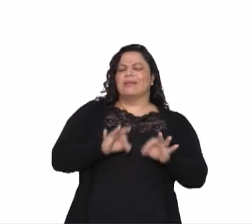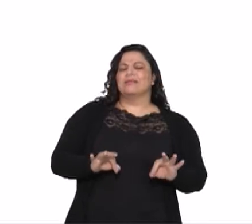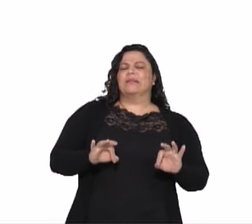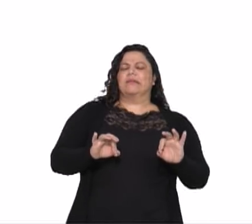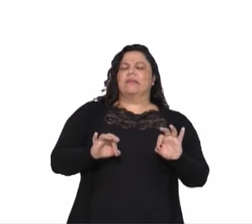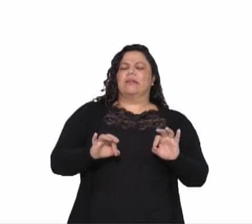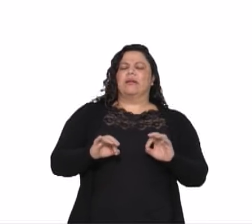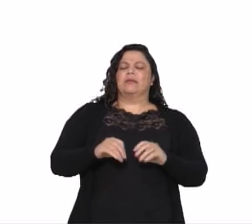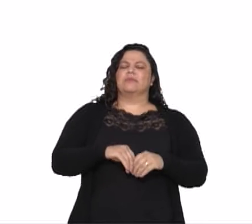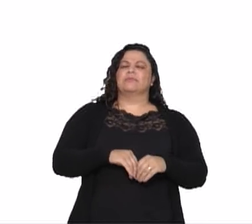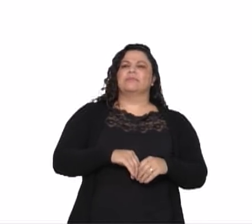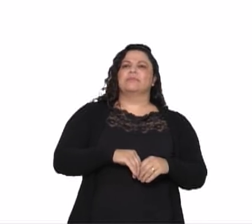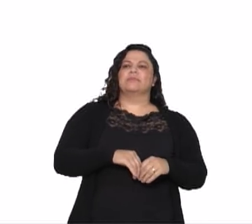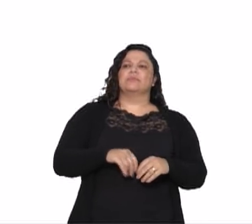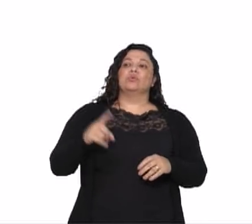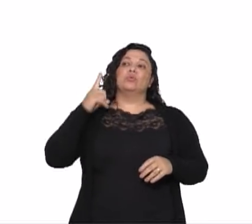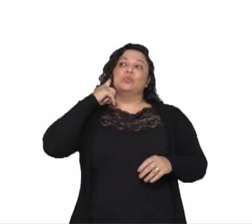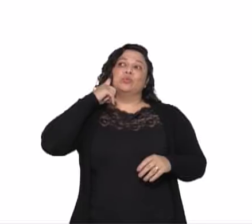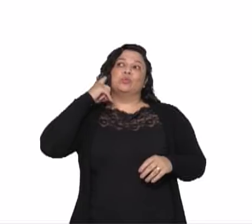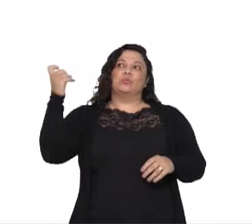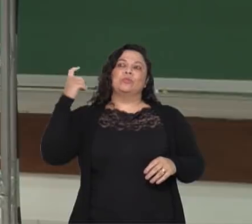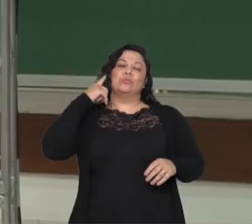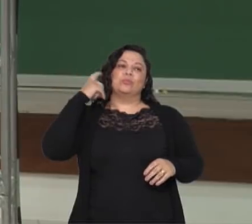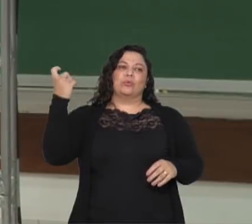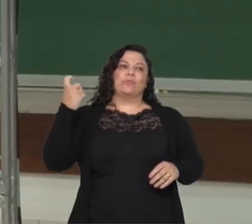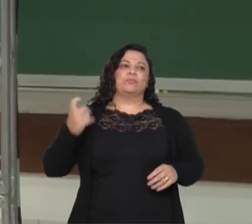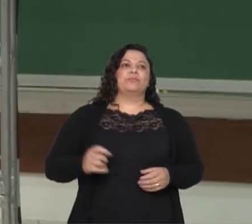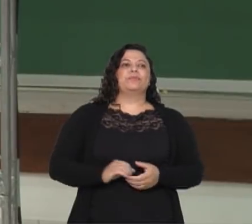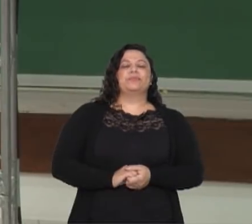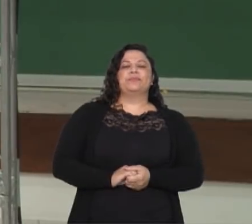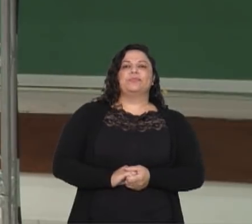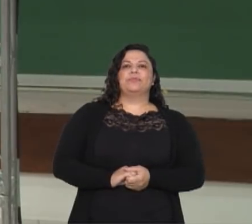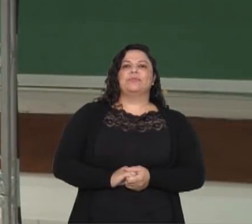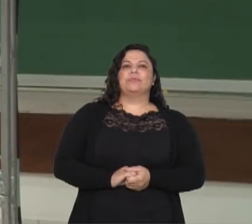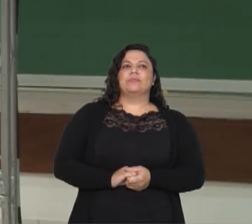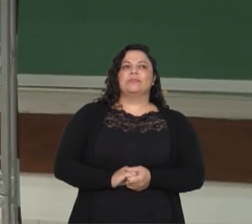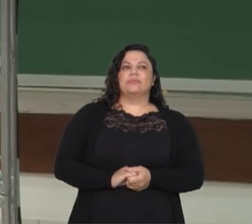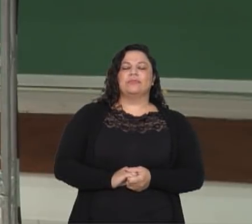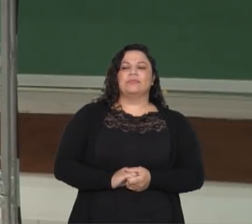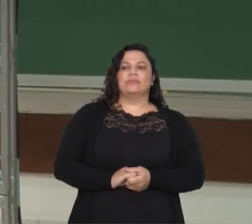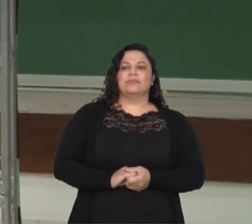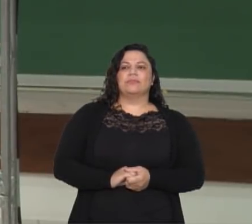que nos cercam. A primeira que a gente vai trabalhar é a altura.